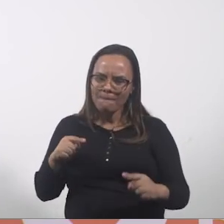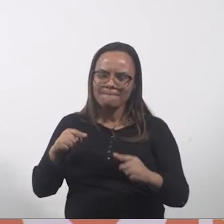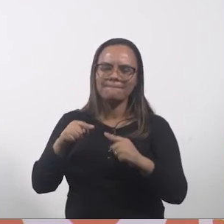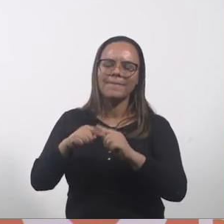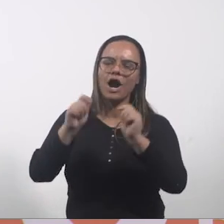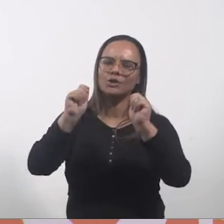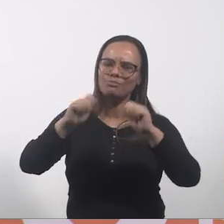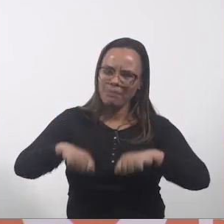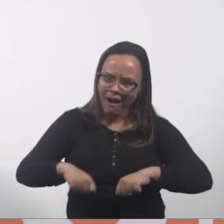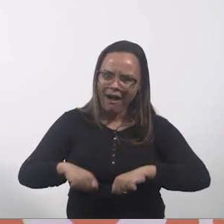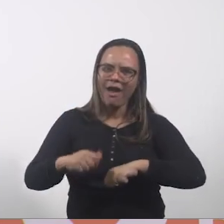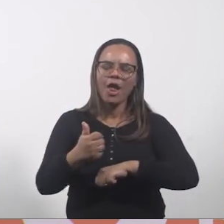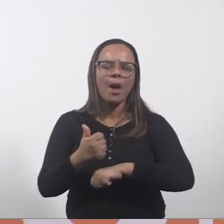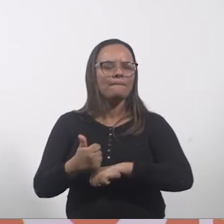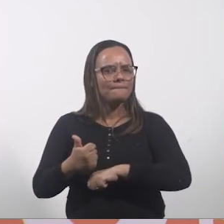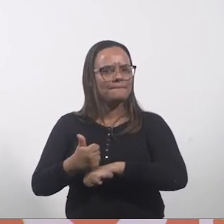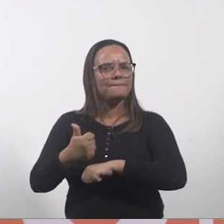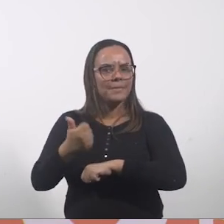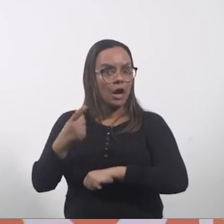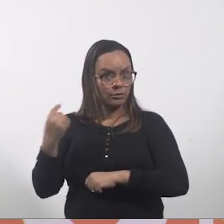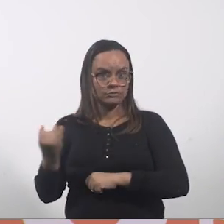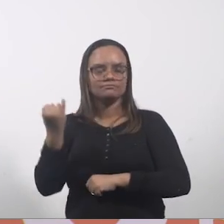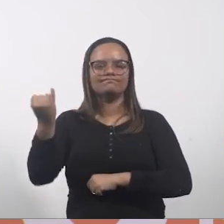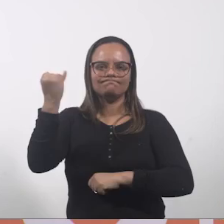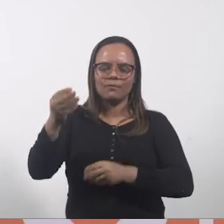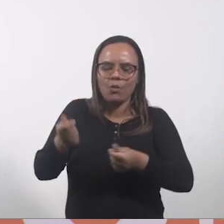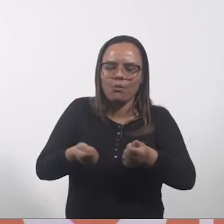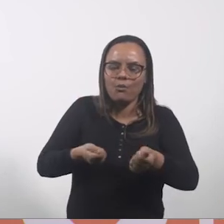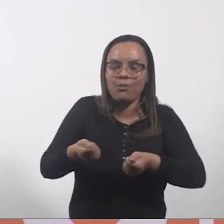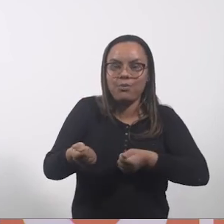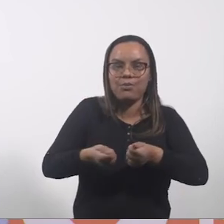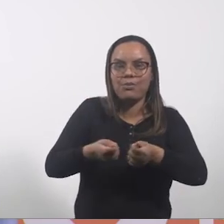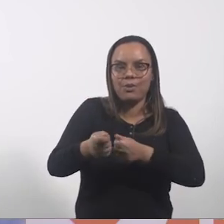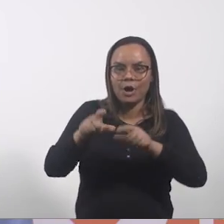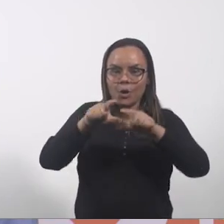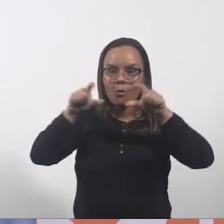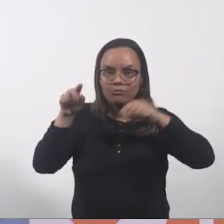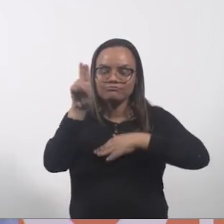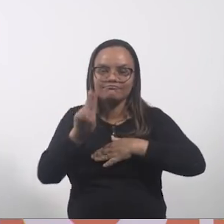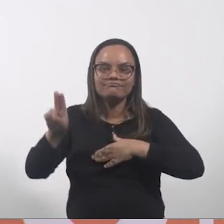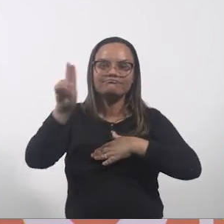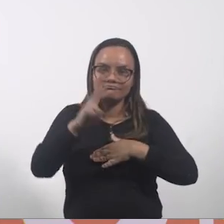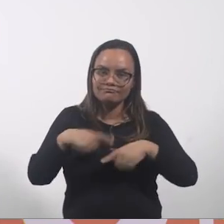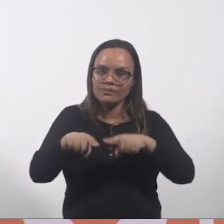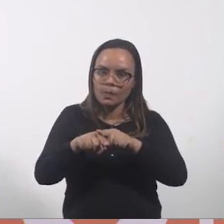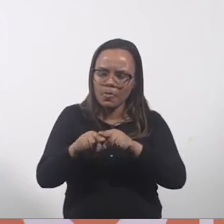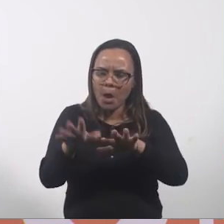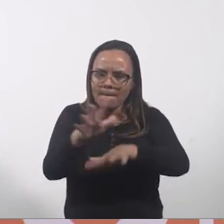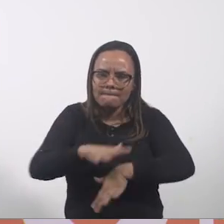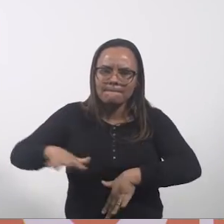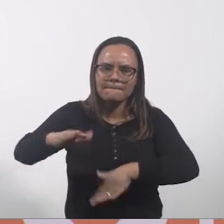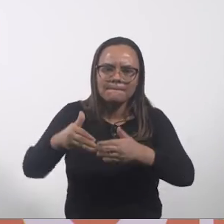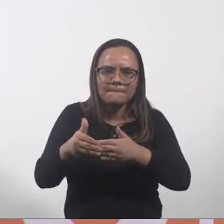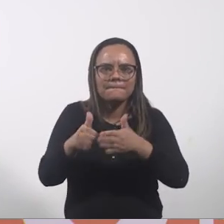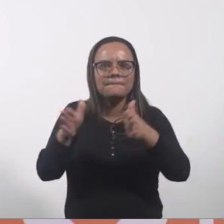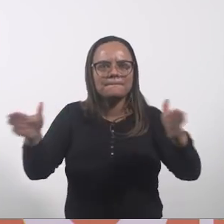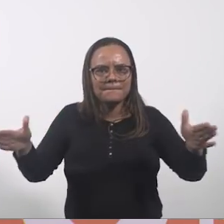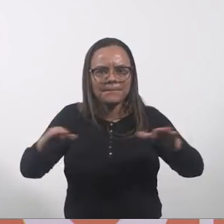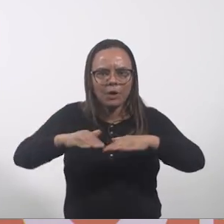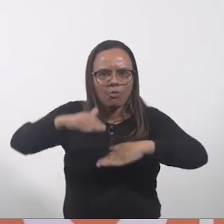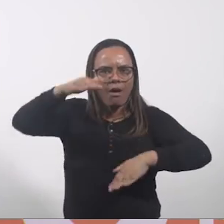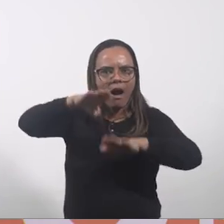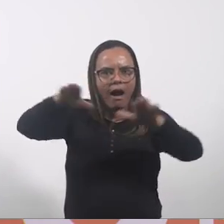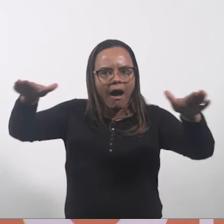a gente possa, inicialmente, flexibilizar a não utilização de máscara em ambientes abertos, né? Nós